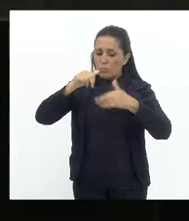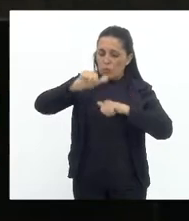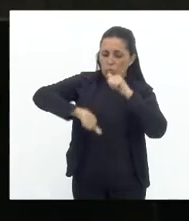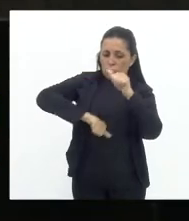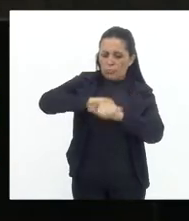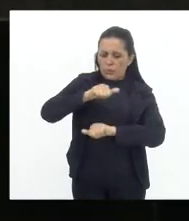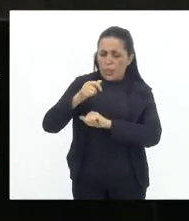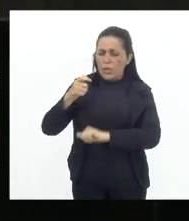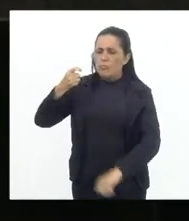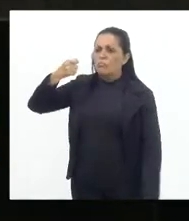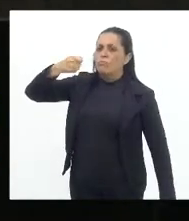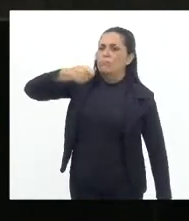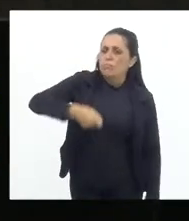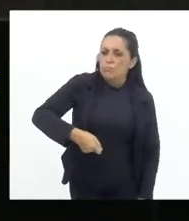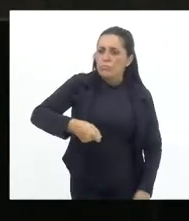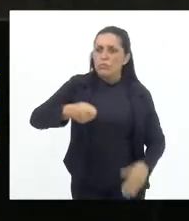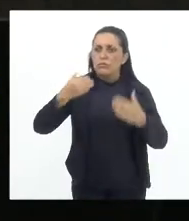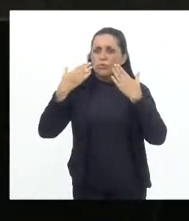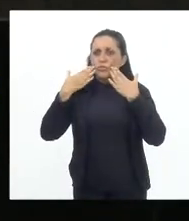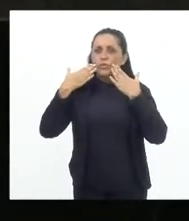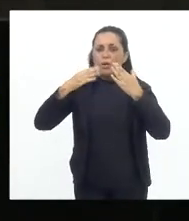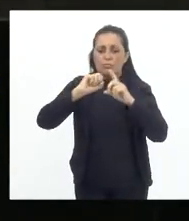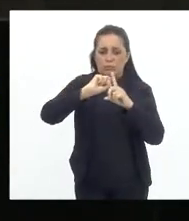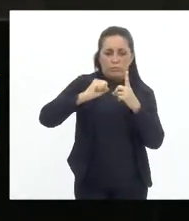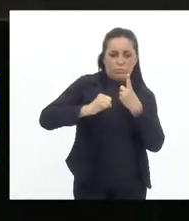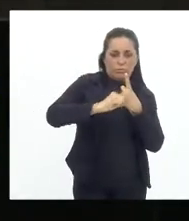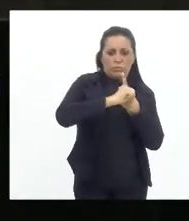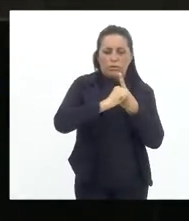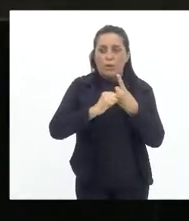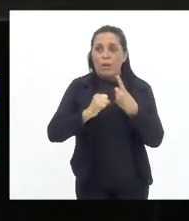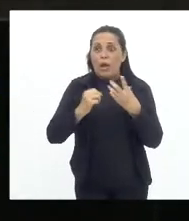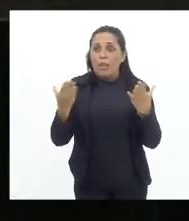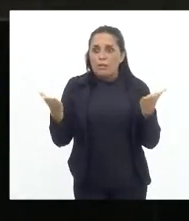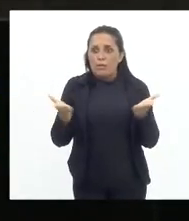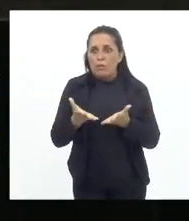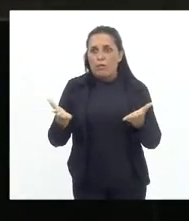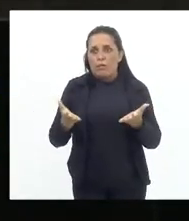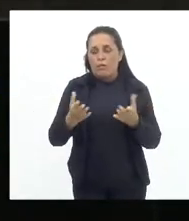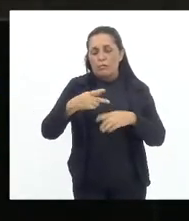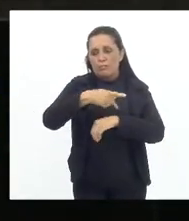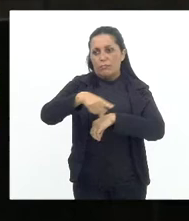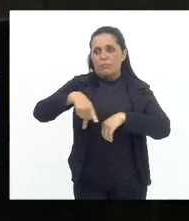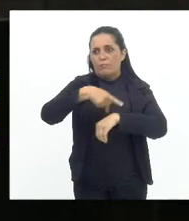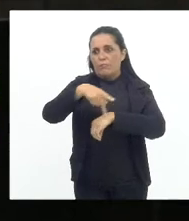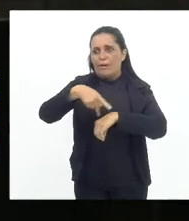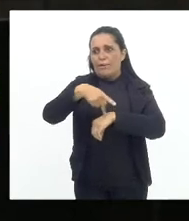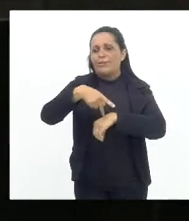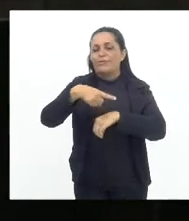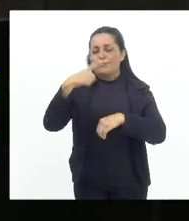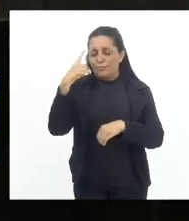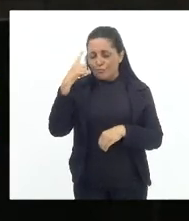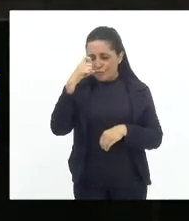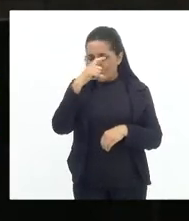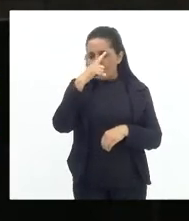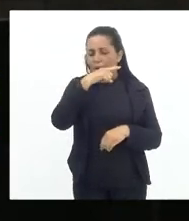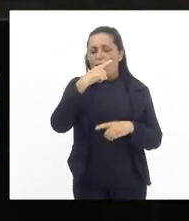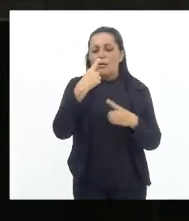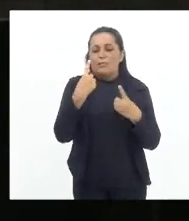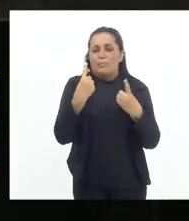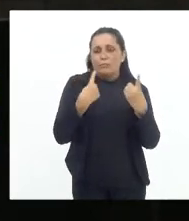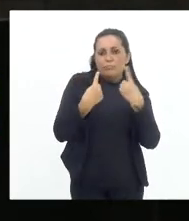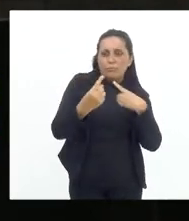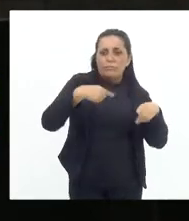radical na sociedade diante daquilo que até hoje o nosso país tem dificuldade de discutir de maneira